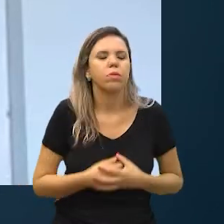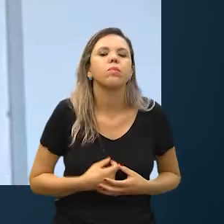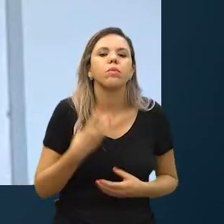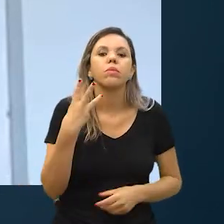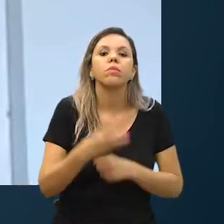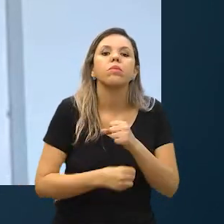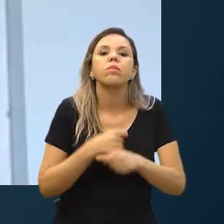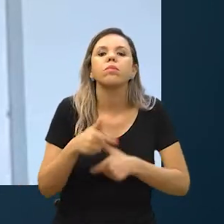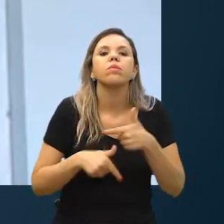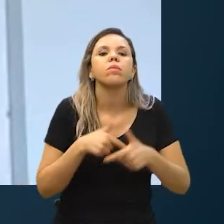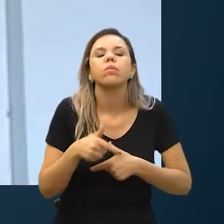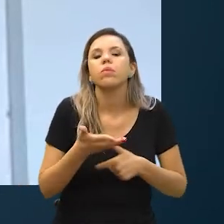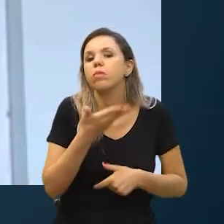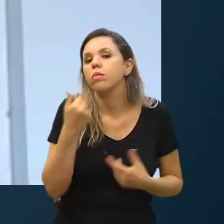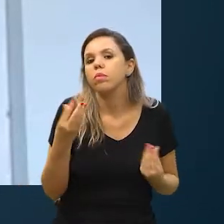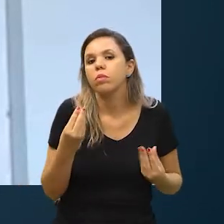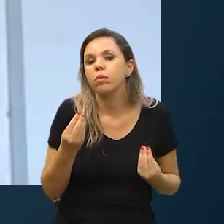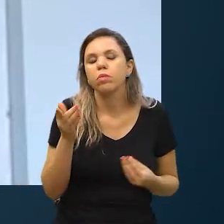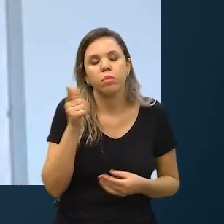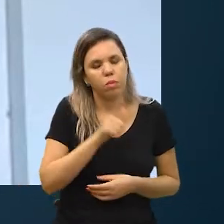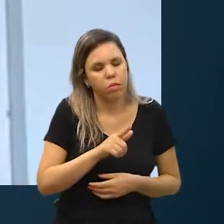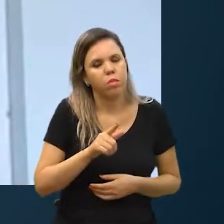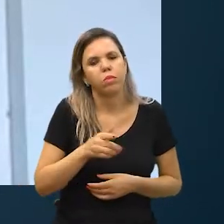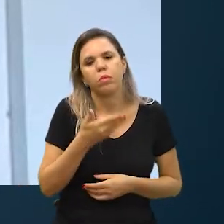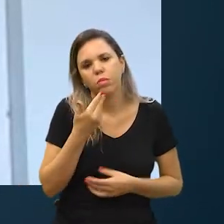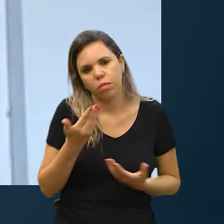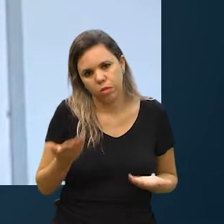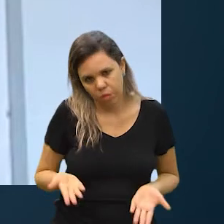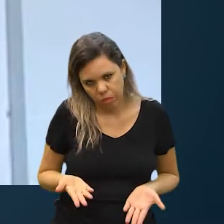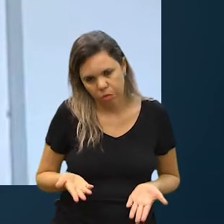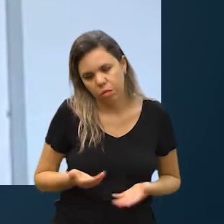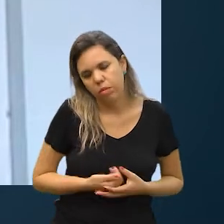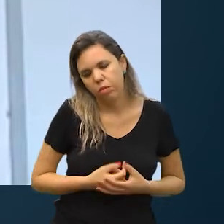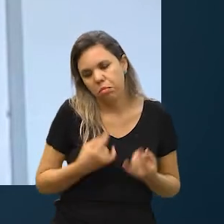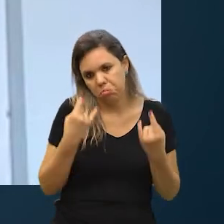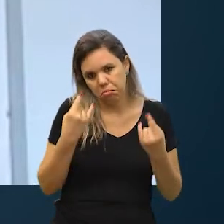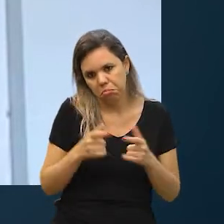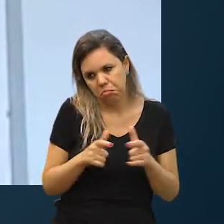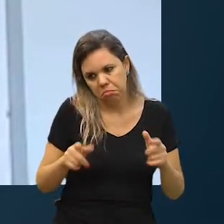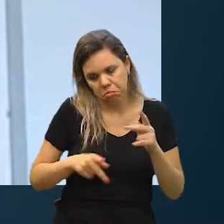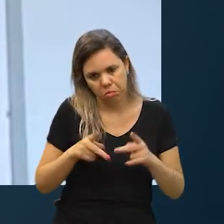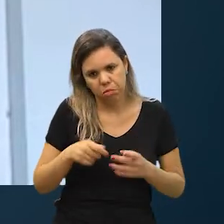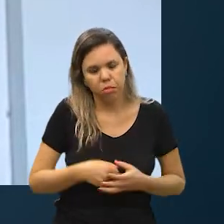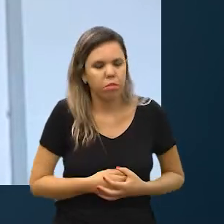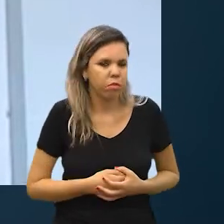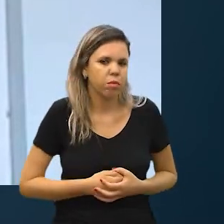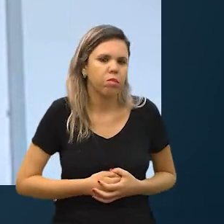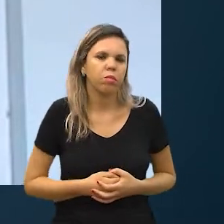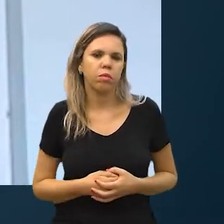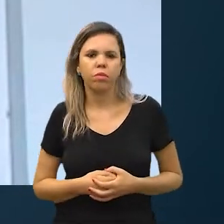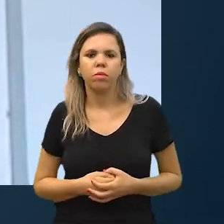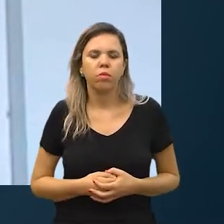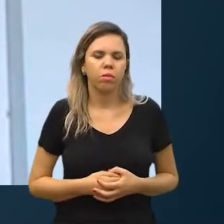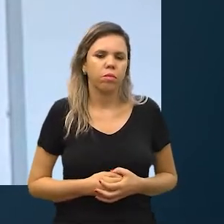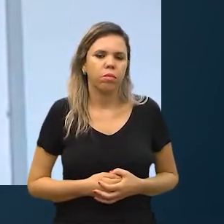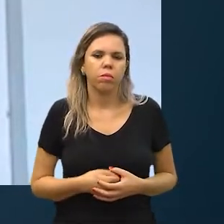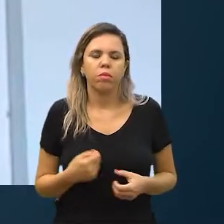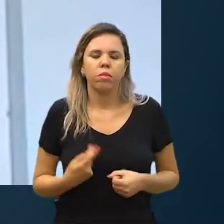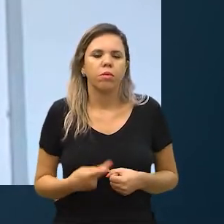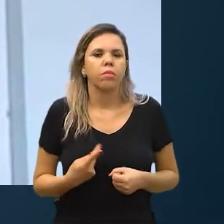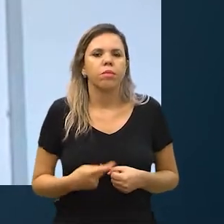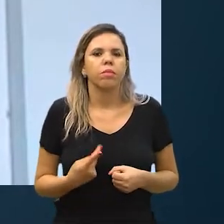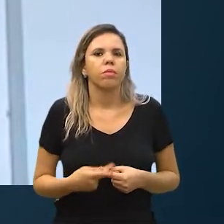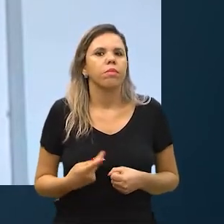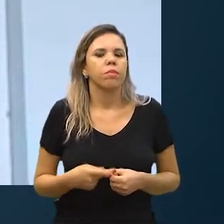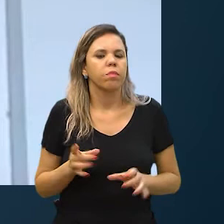de 3 anos de mercado, a gente melhorou muito, a gente já consegue isso com uma atração grande, mas pelo tipo de